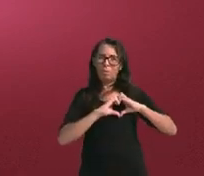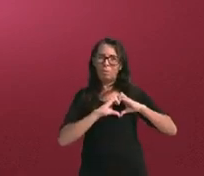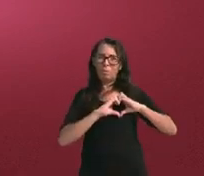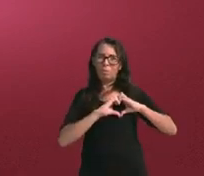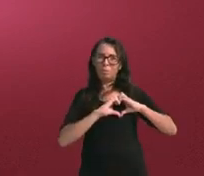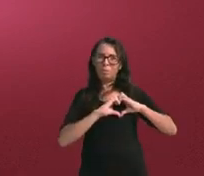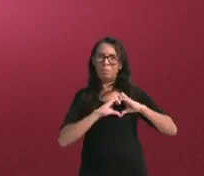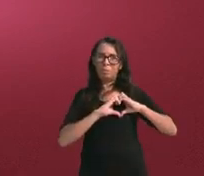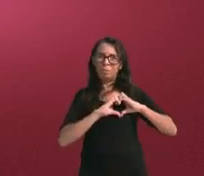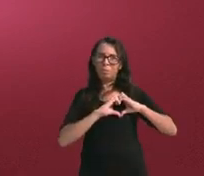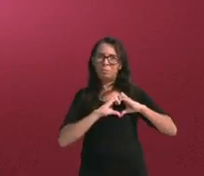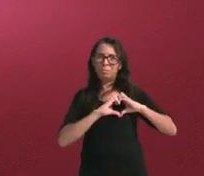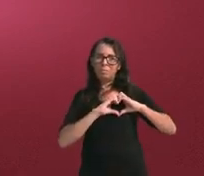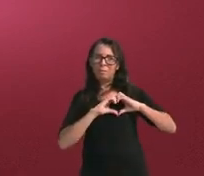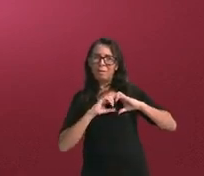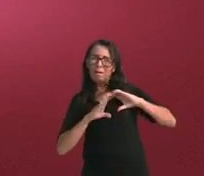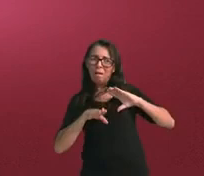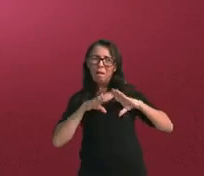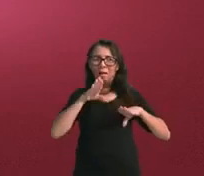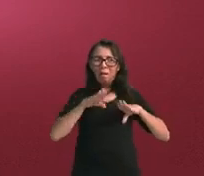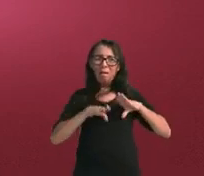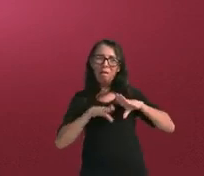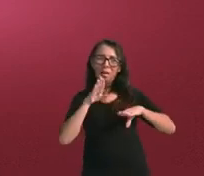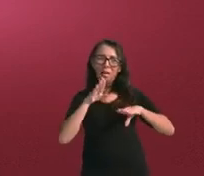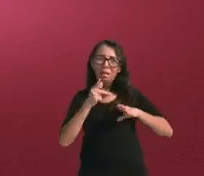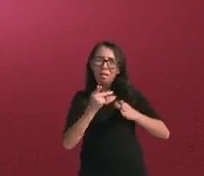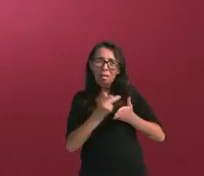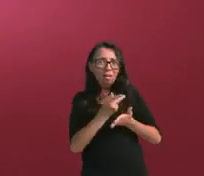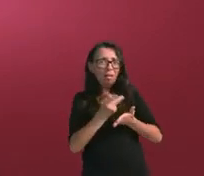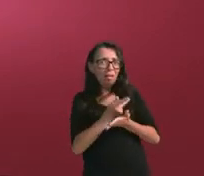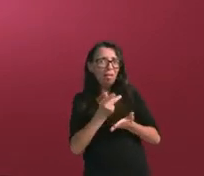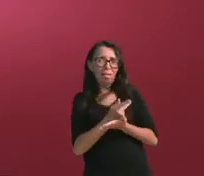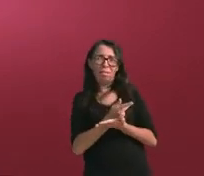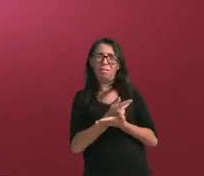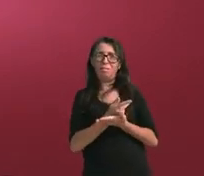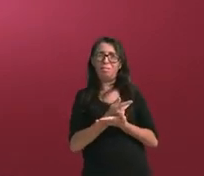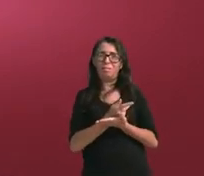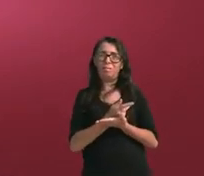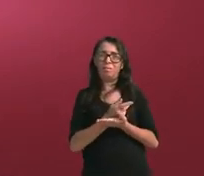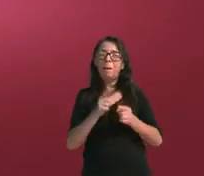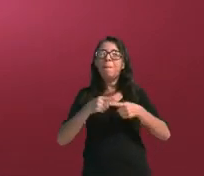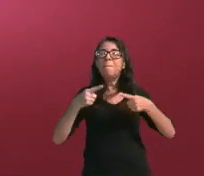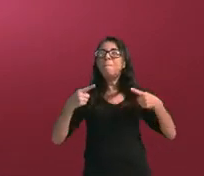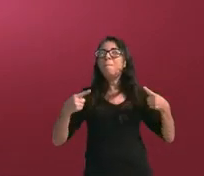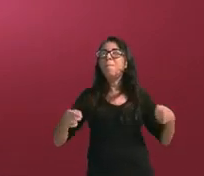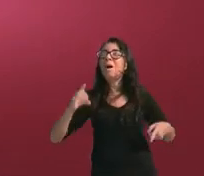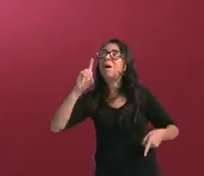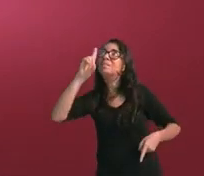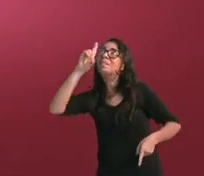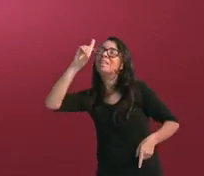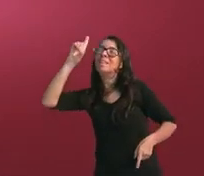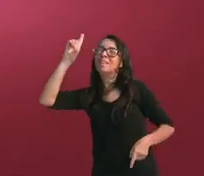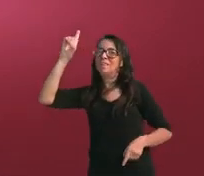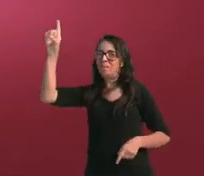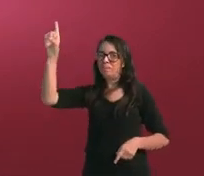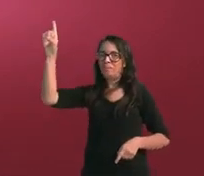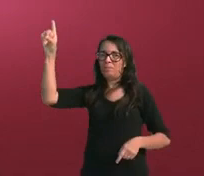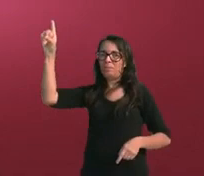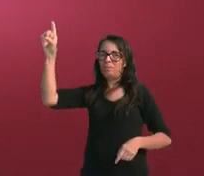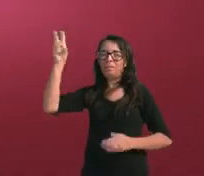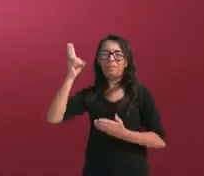Senhor, quando a gente entrega os nossos caminhos ao Senhor, nós temos a tendência